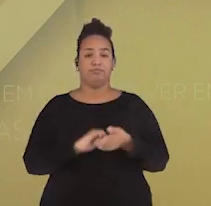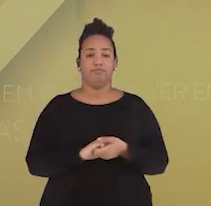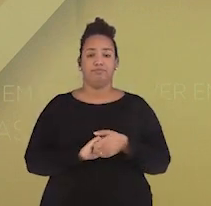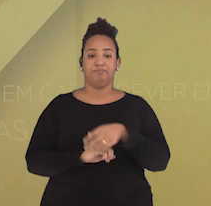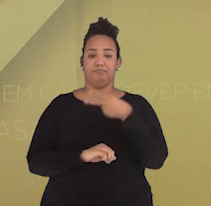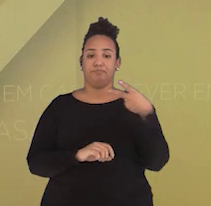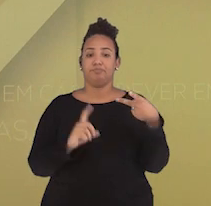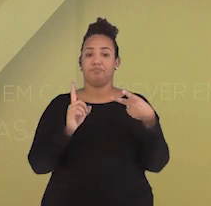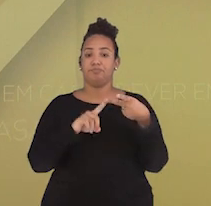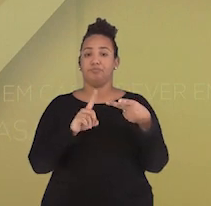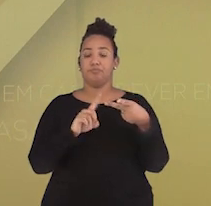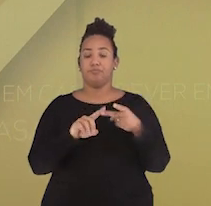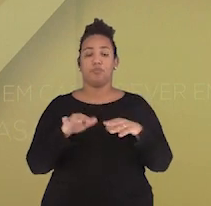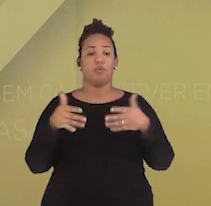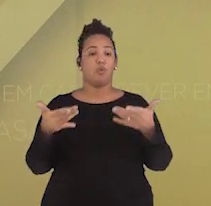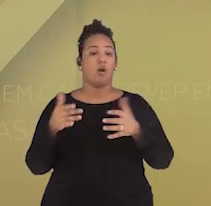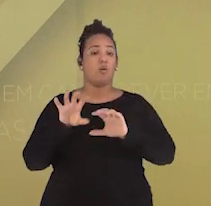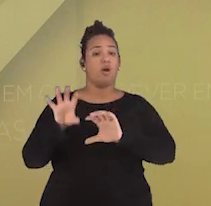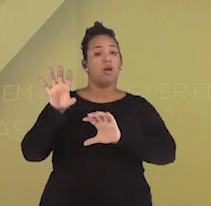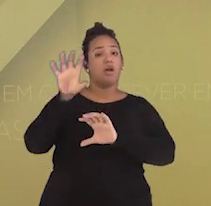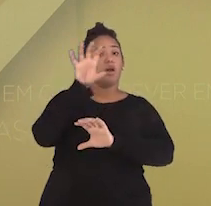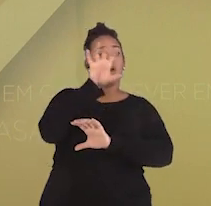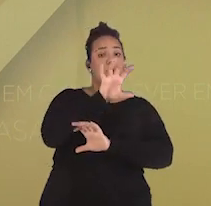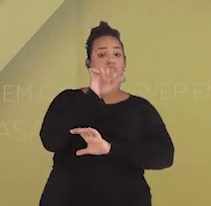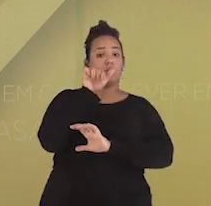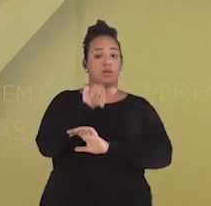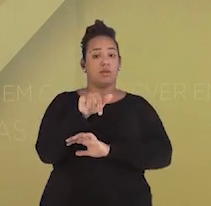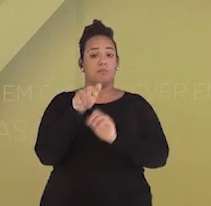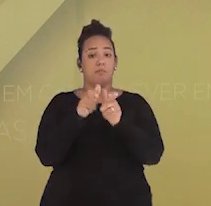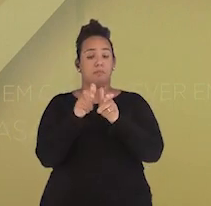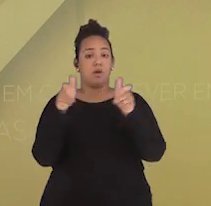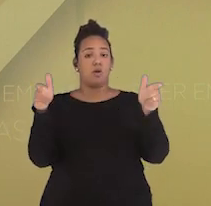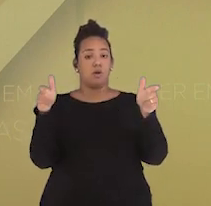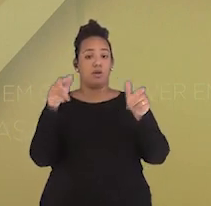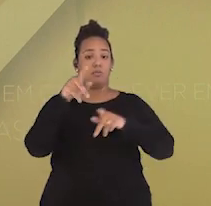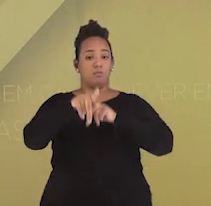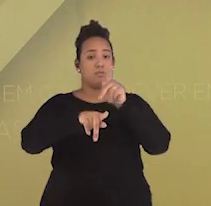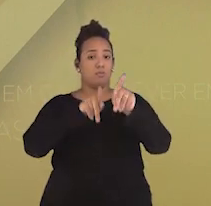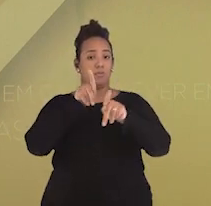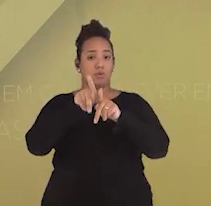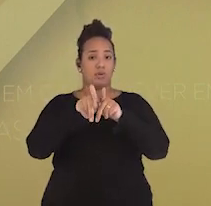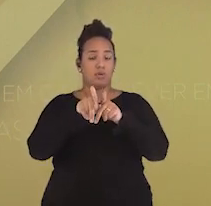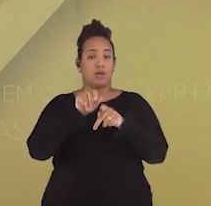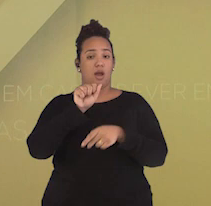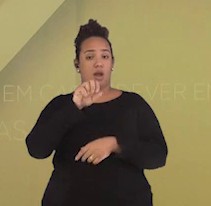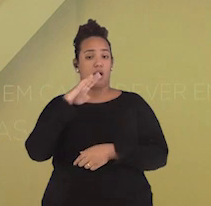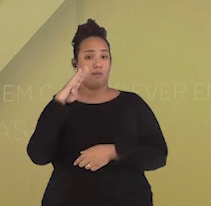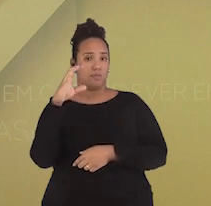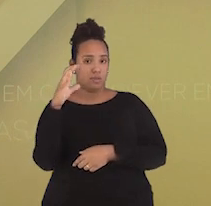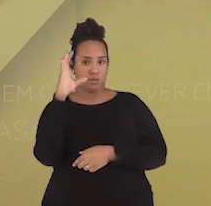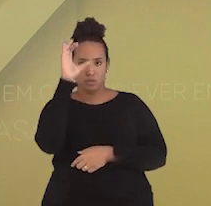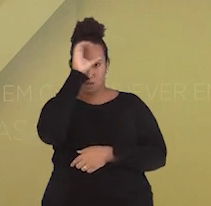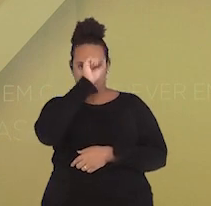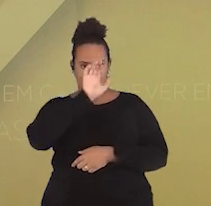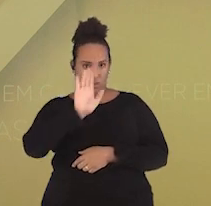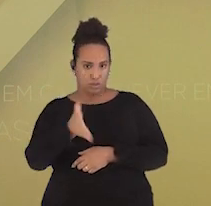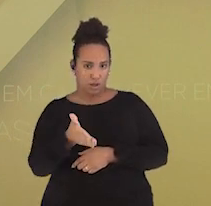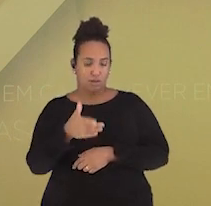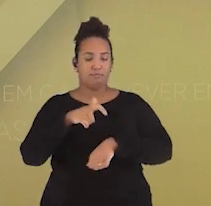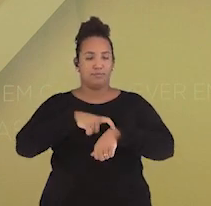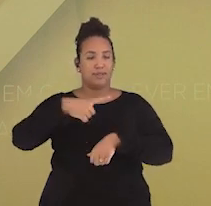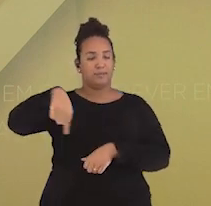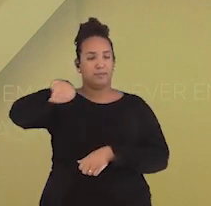2. Em quais regiões encontramos a maior parte da população alfabetizada? Vou te dar um tempinho